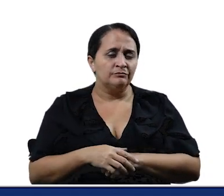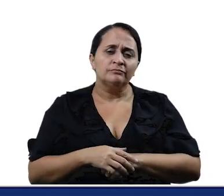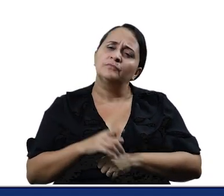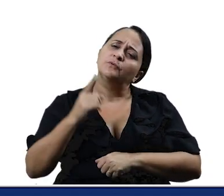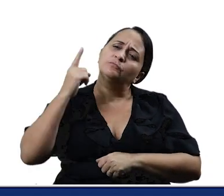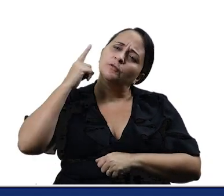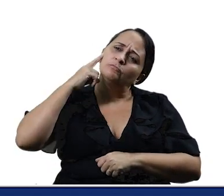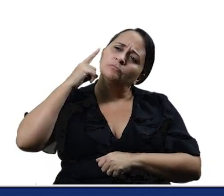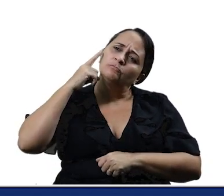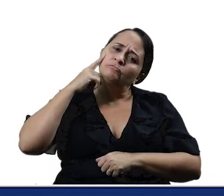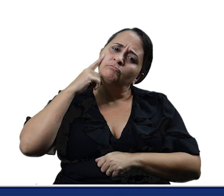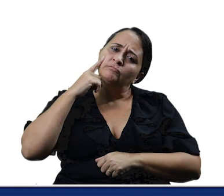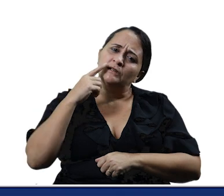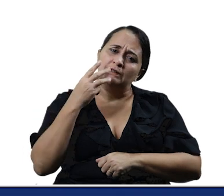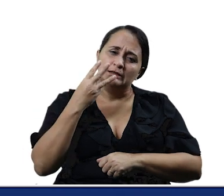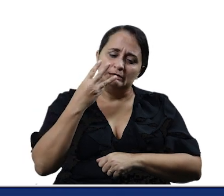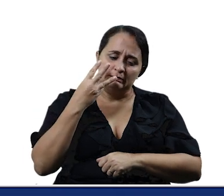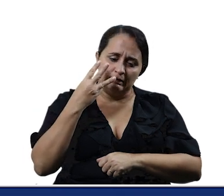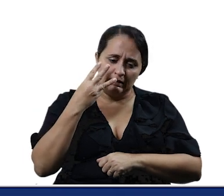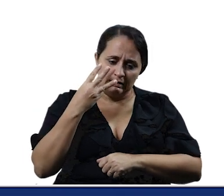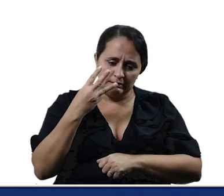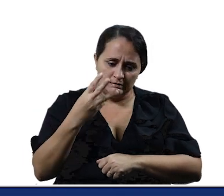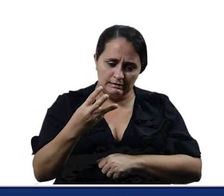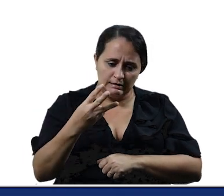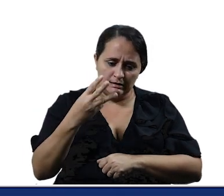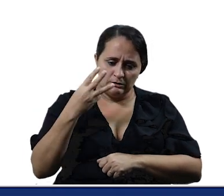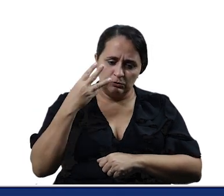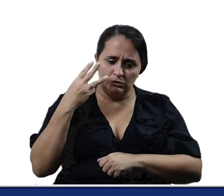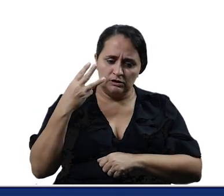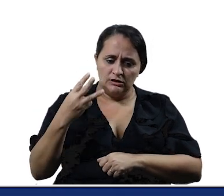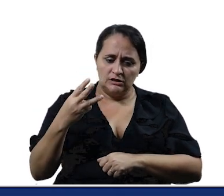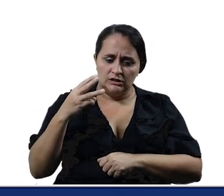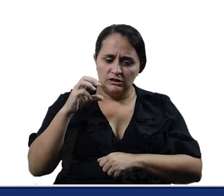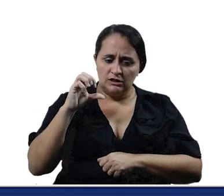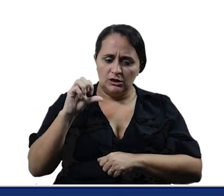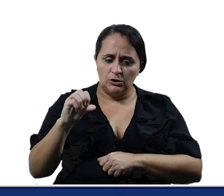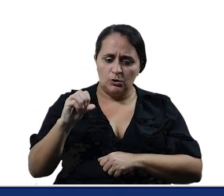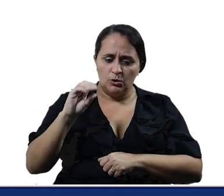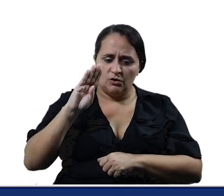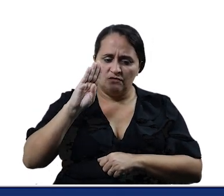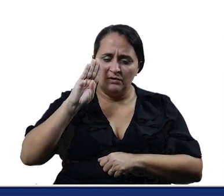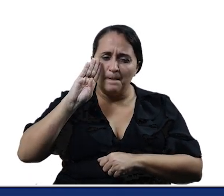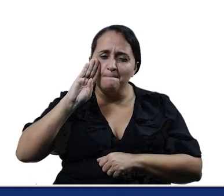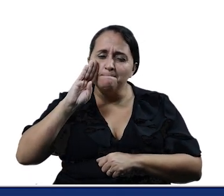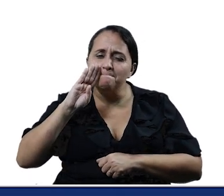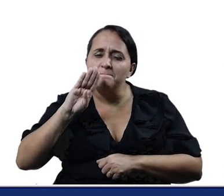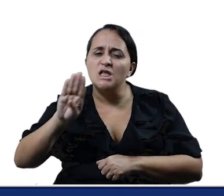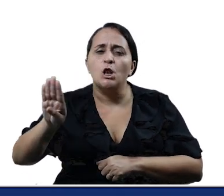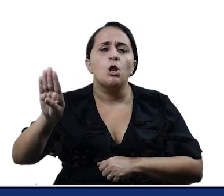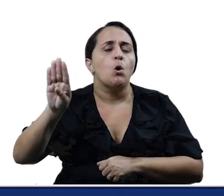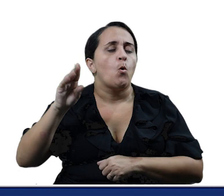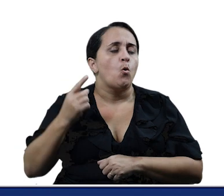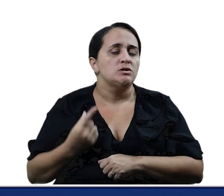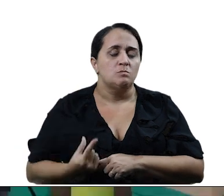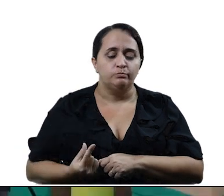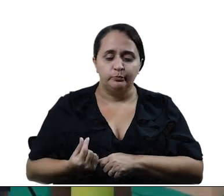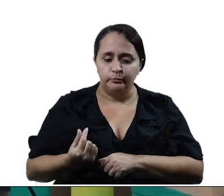339 bilhões em circulação atualmente, de acordo com o Banco